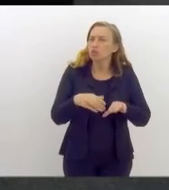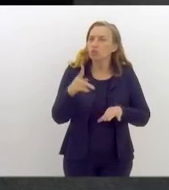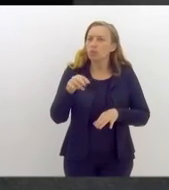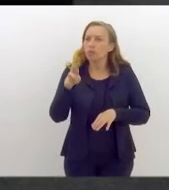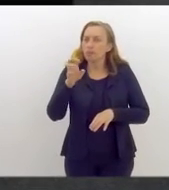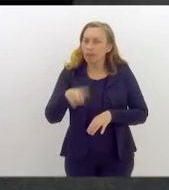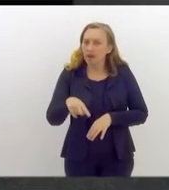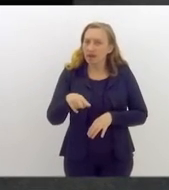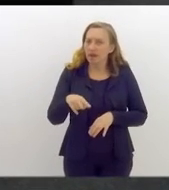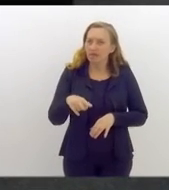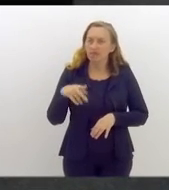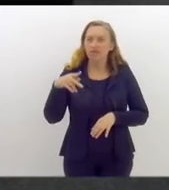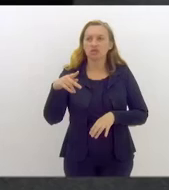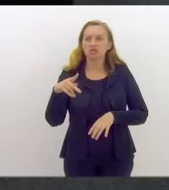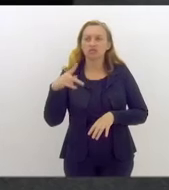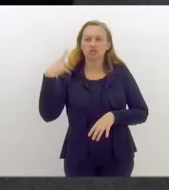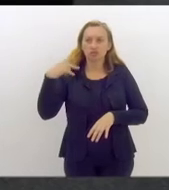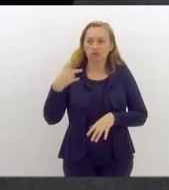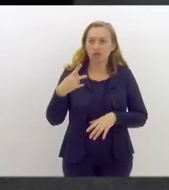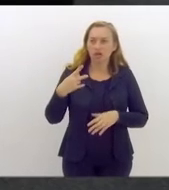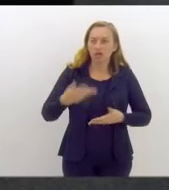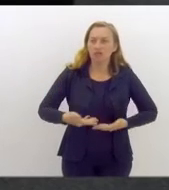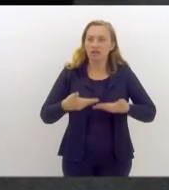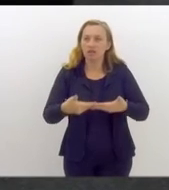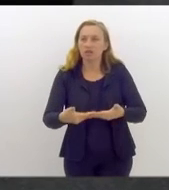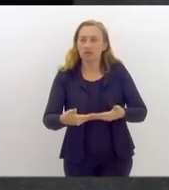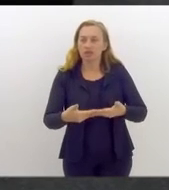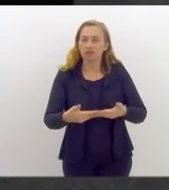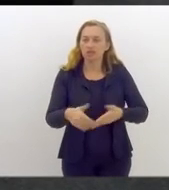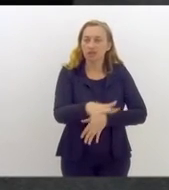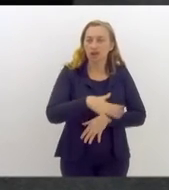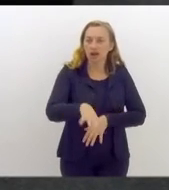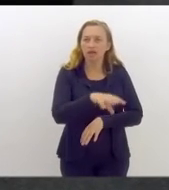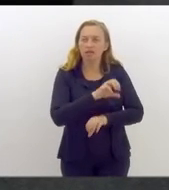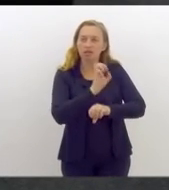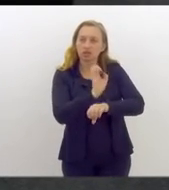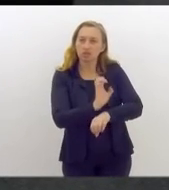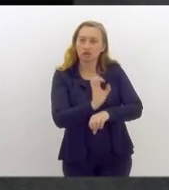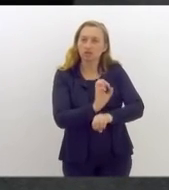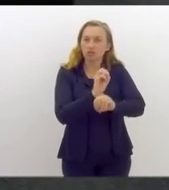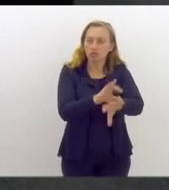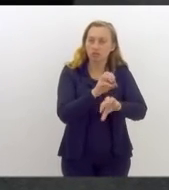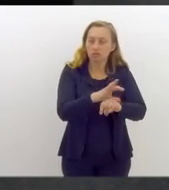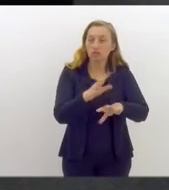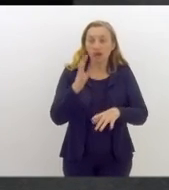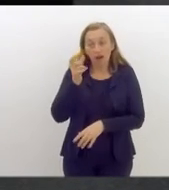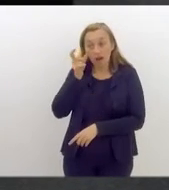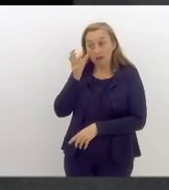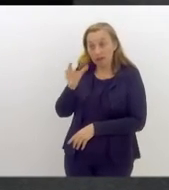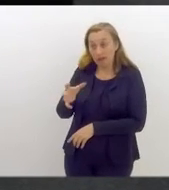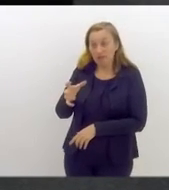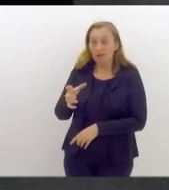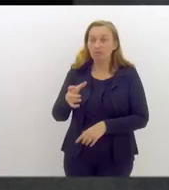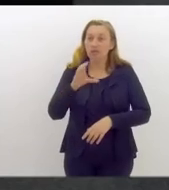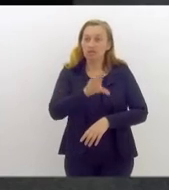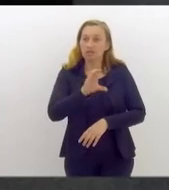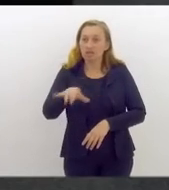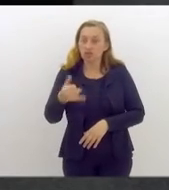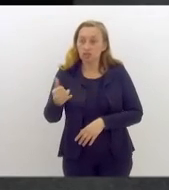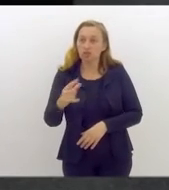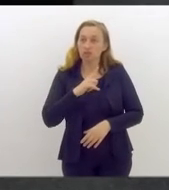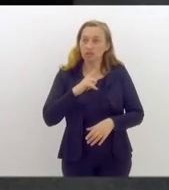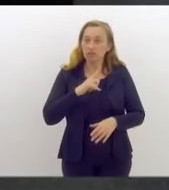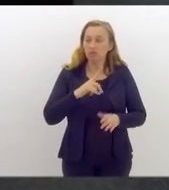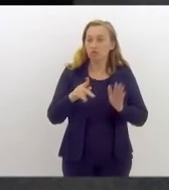populares oferecidos na rede estadual de educação. E, de fato, alertado pela CCJ, eu reconheci que havia um